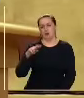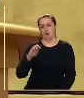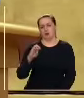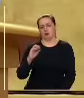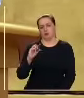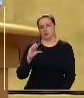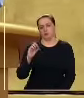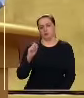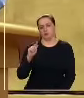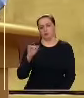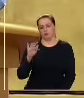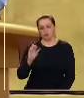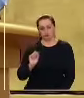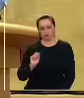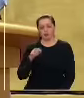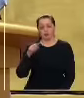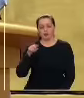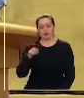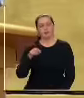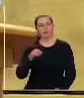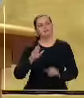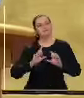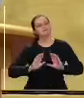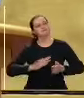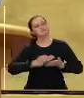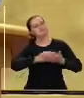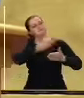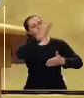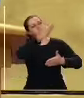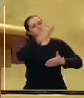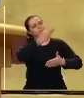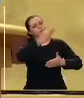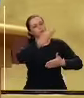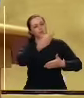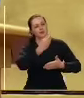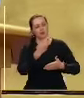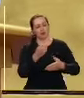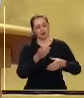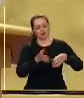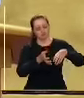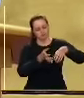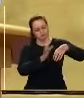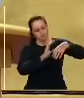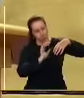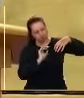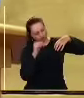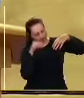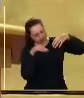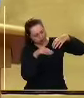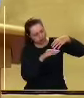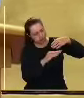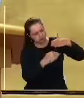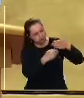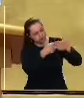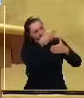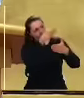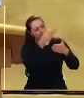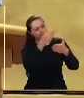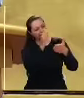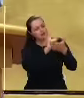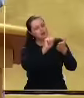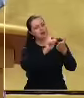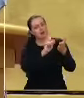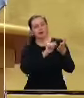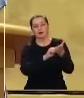parede. Porque milhares de anos se passaram e aquilo acaba virando objeto de estudo, porque o tempo não